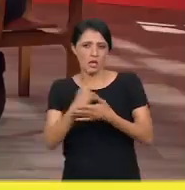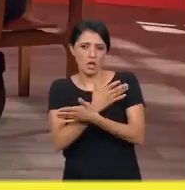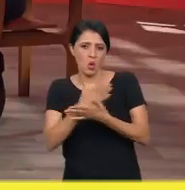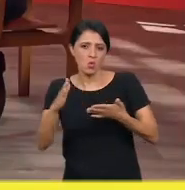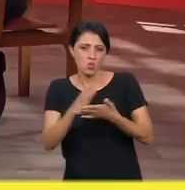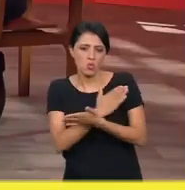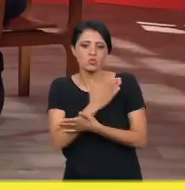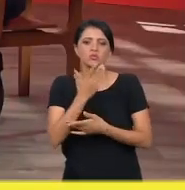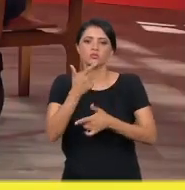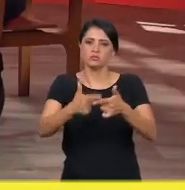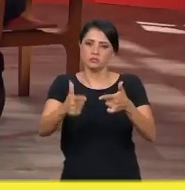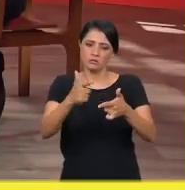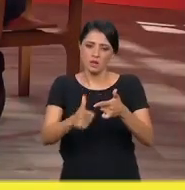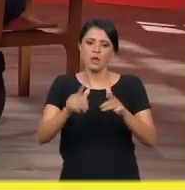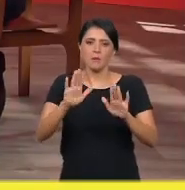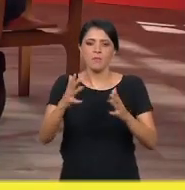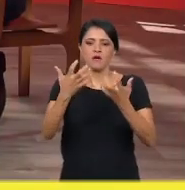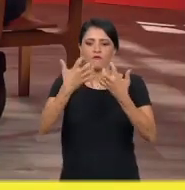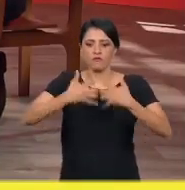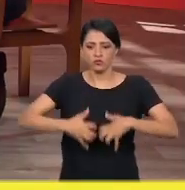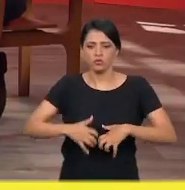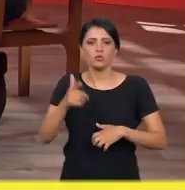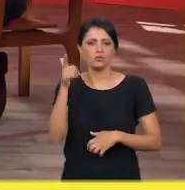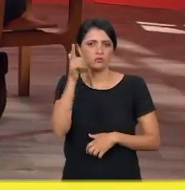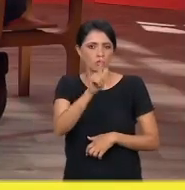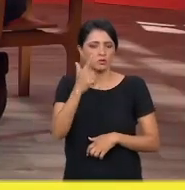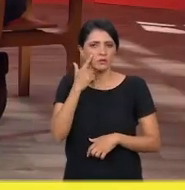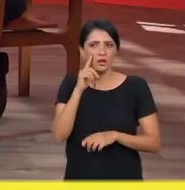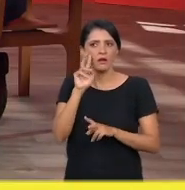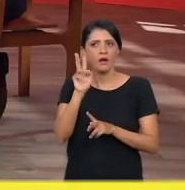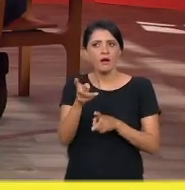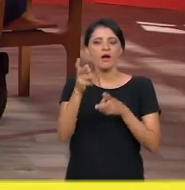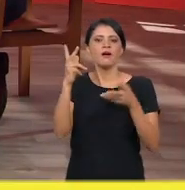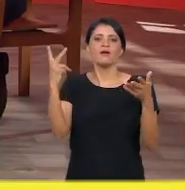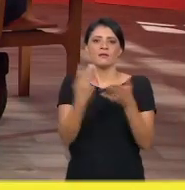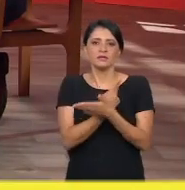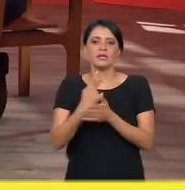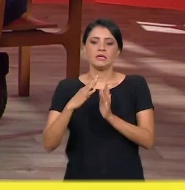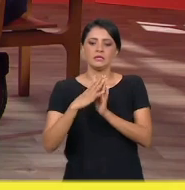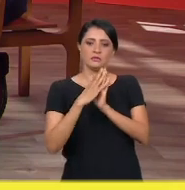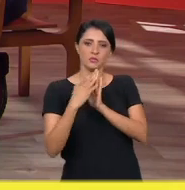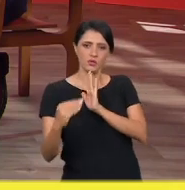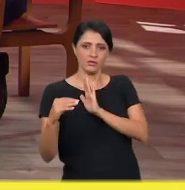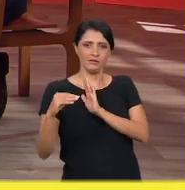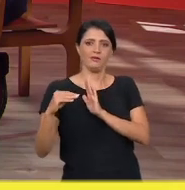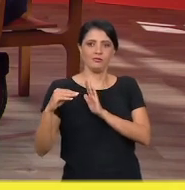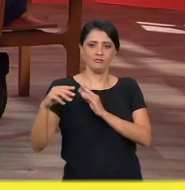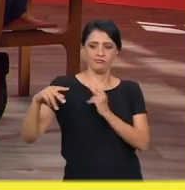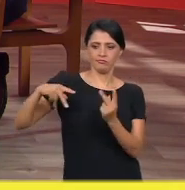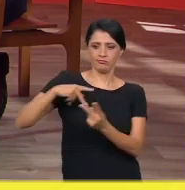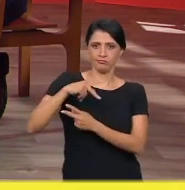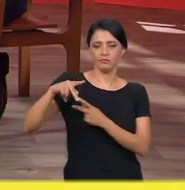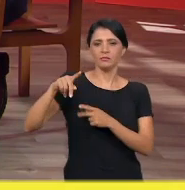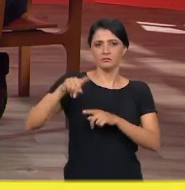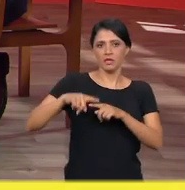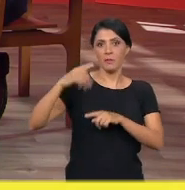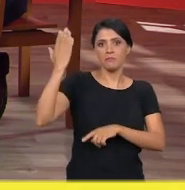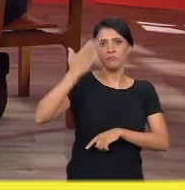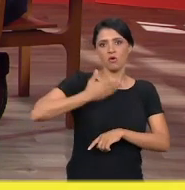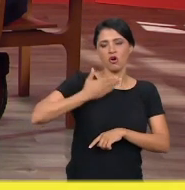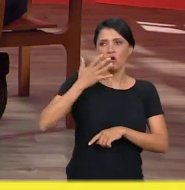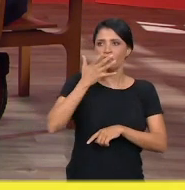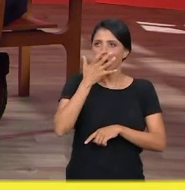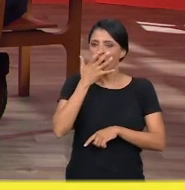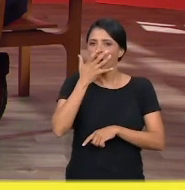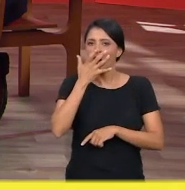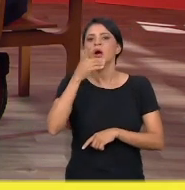ele funciona. A gente consegue prever coisas a partir desse modelo cosmológico. E ele tem muitas evidências observacionais,